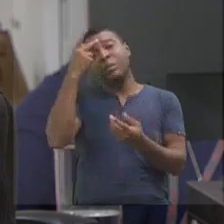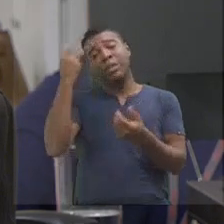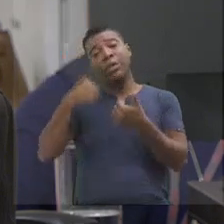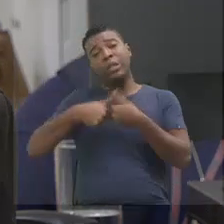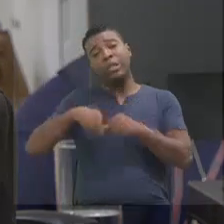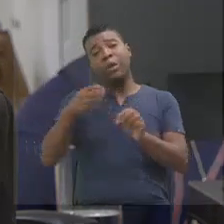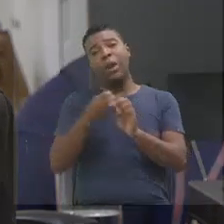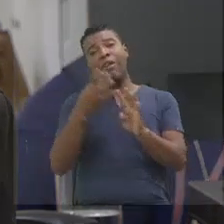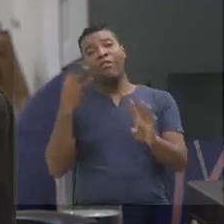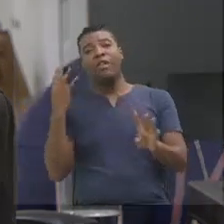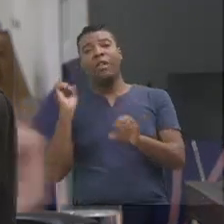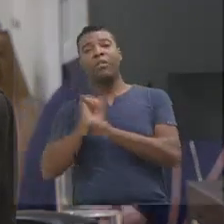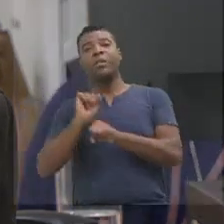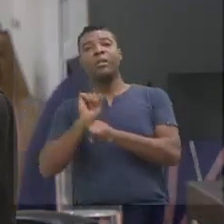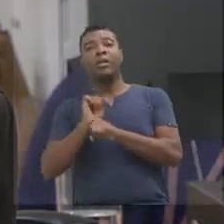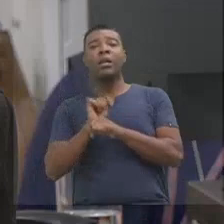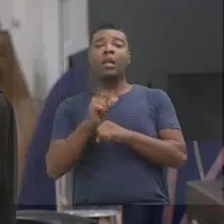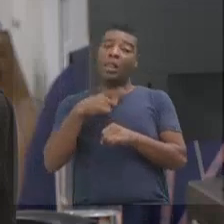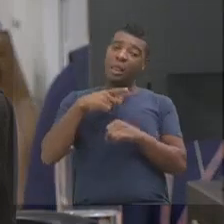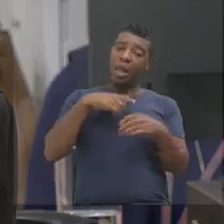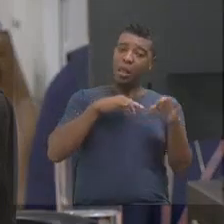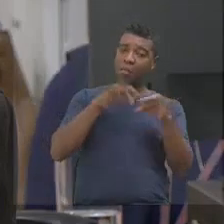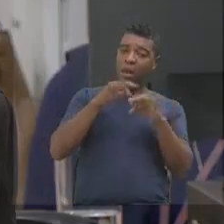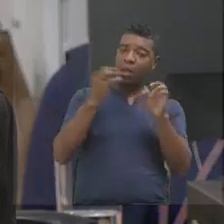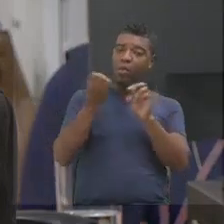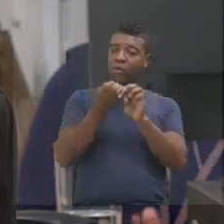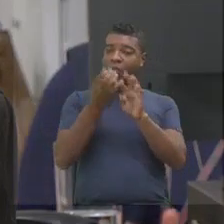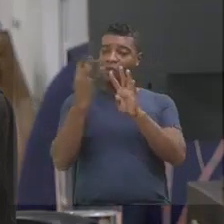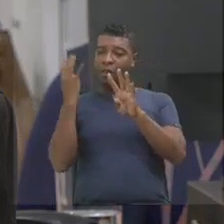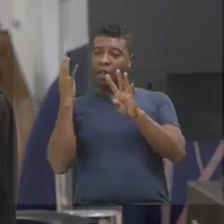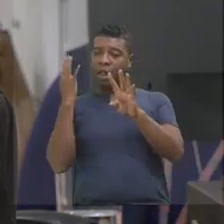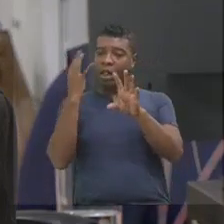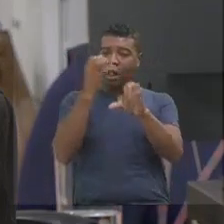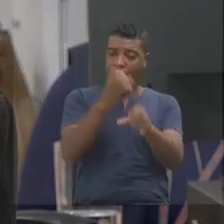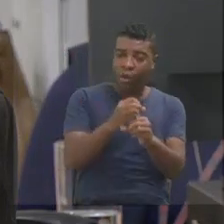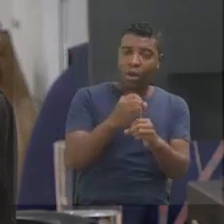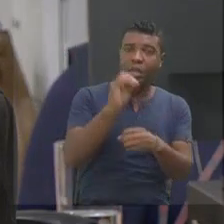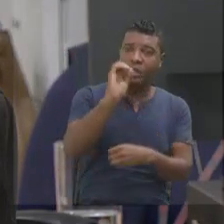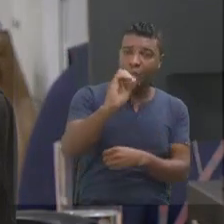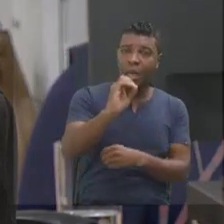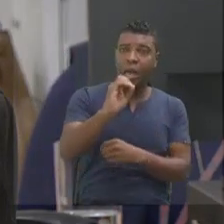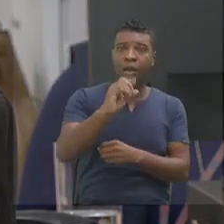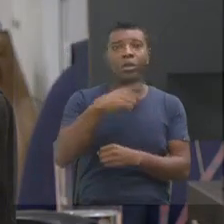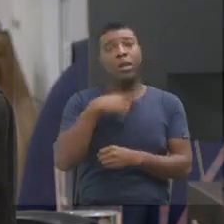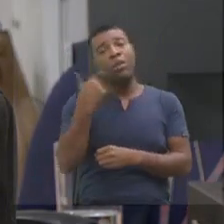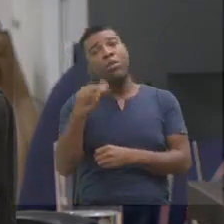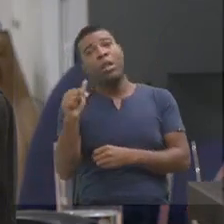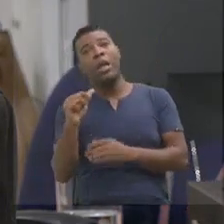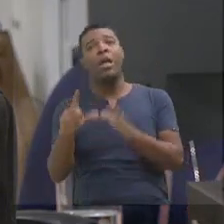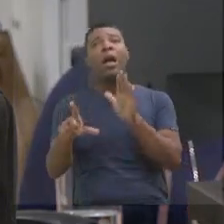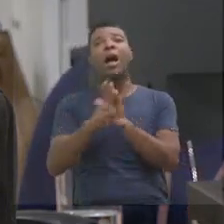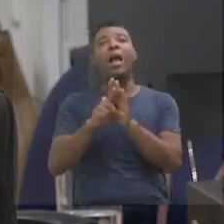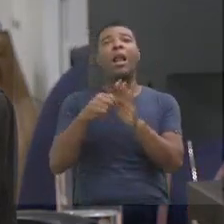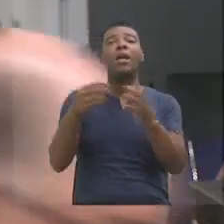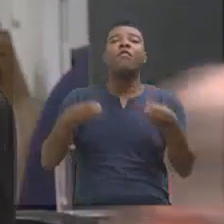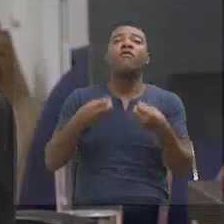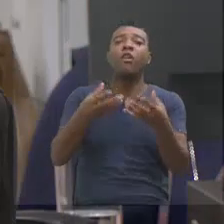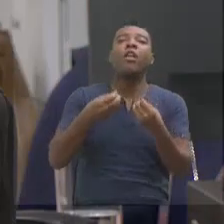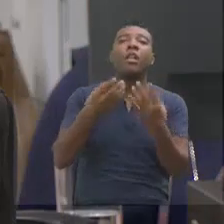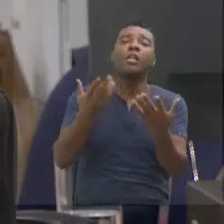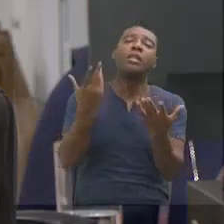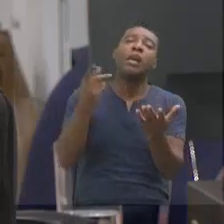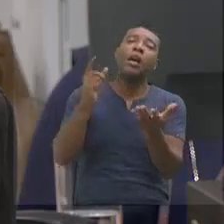zerar essa fila sobre as decisões judiciais de transferência de pacientes cumprimento da lei fornecimento de medicamentos o governo do estado tem